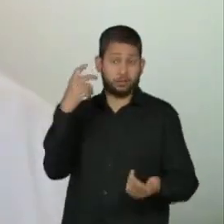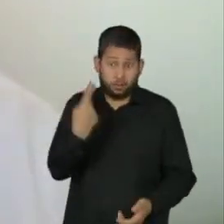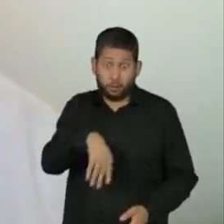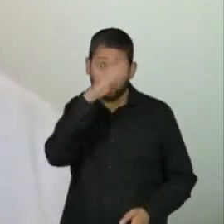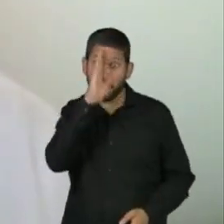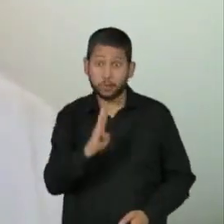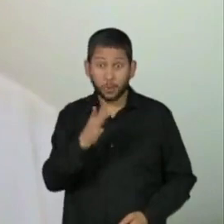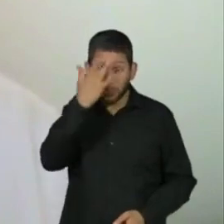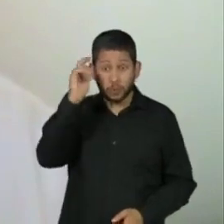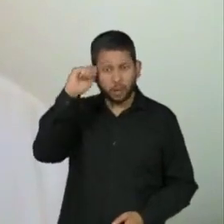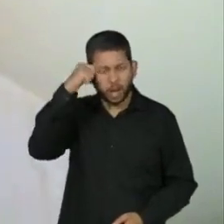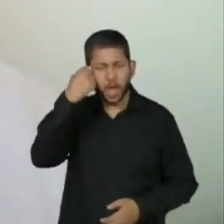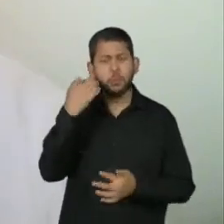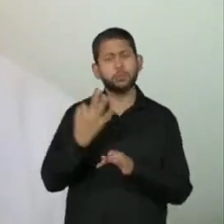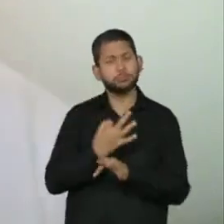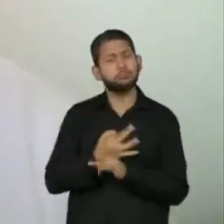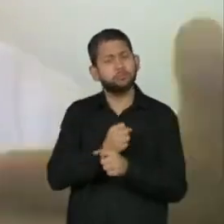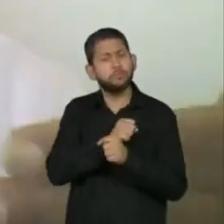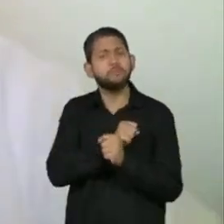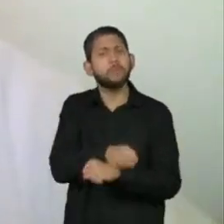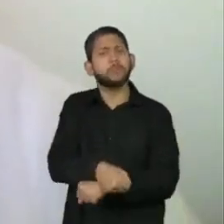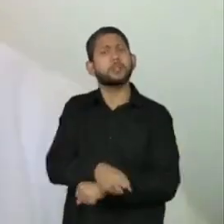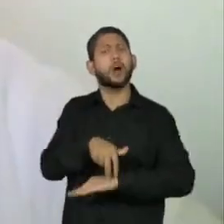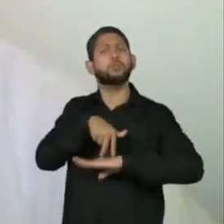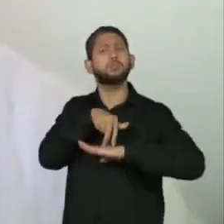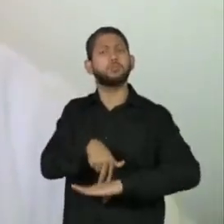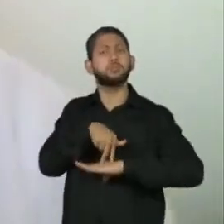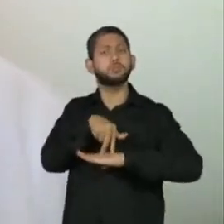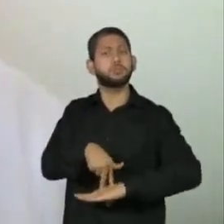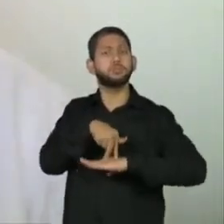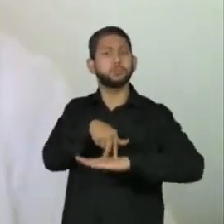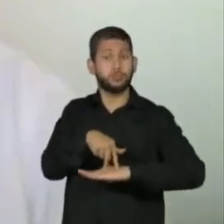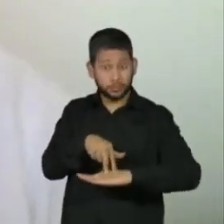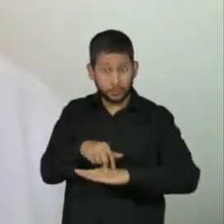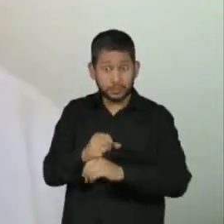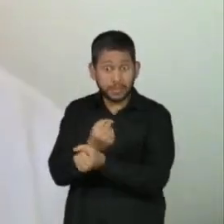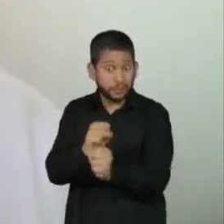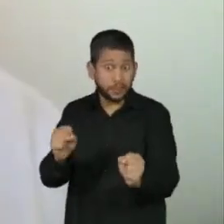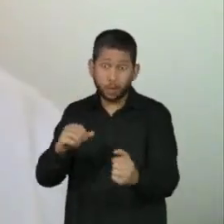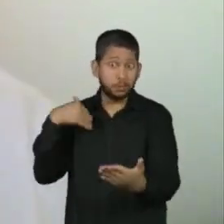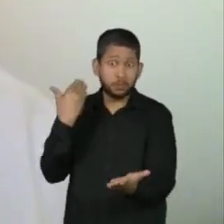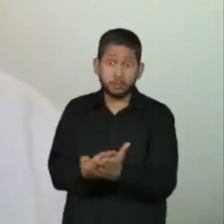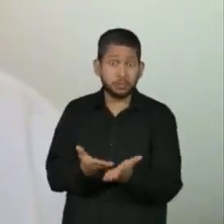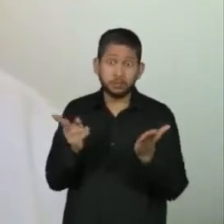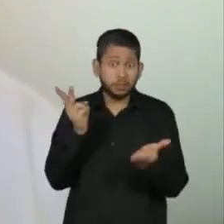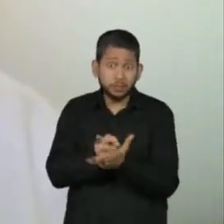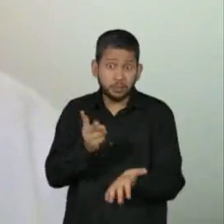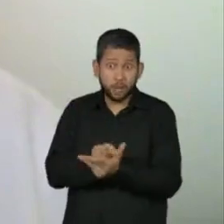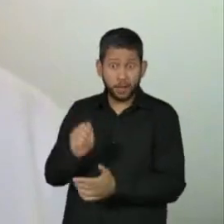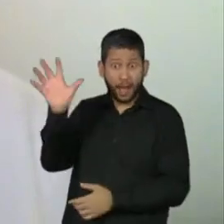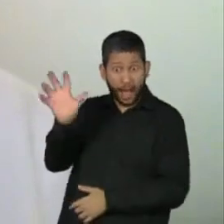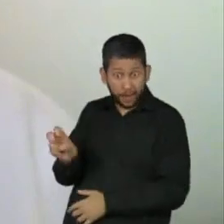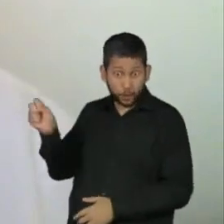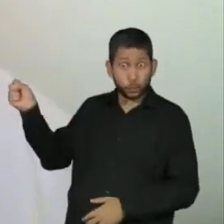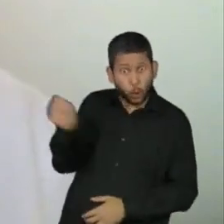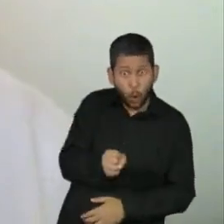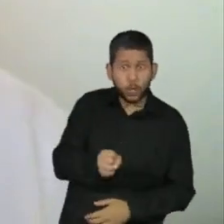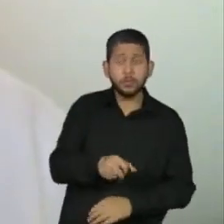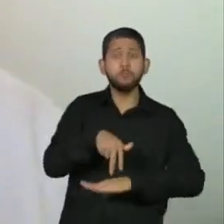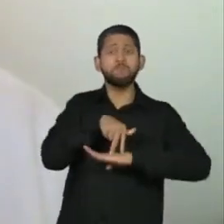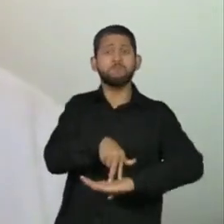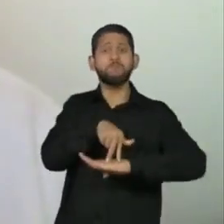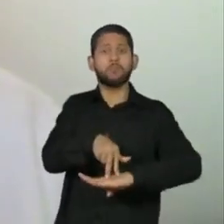Brasil resistiram à escravidão e foram minando a escravidão desde quando colocaram os pés aqui. Os negros nunca